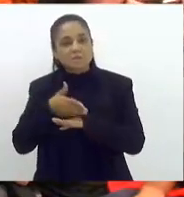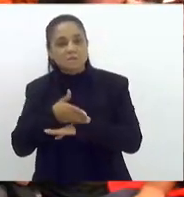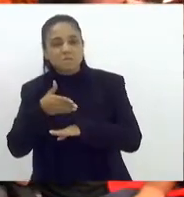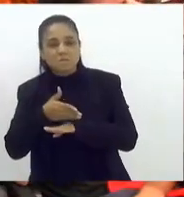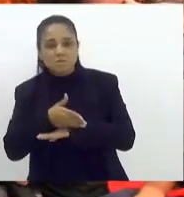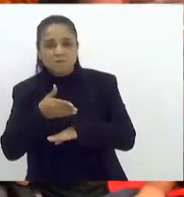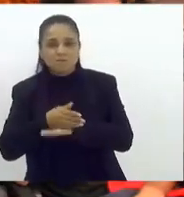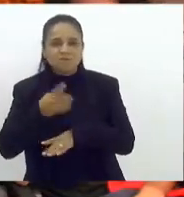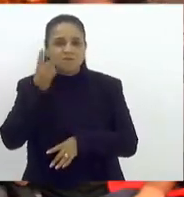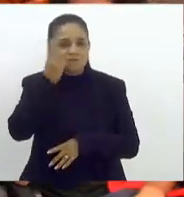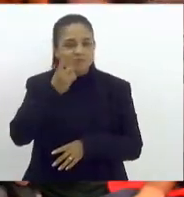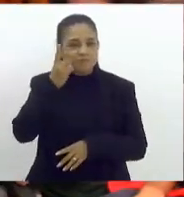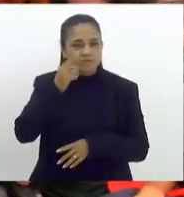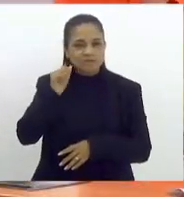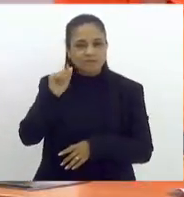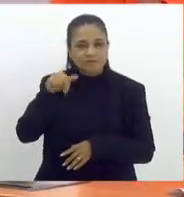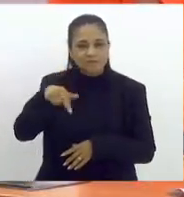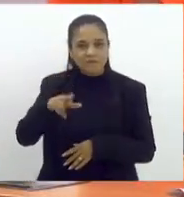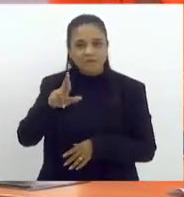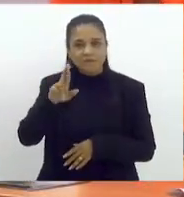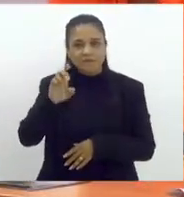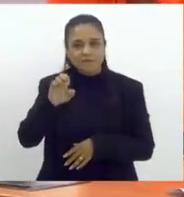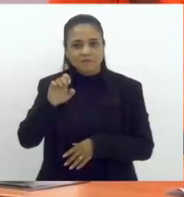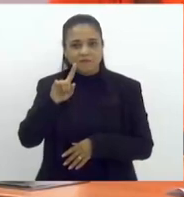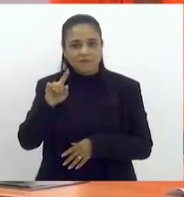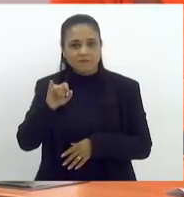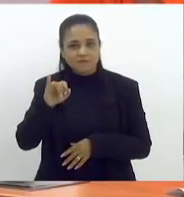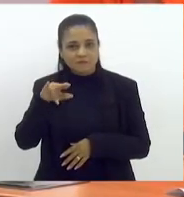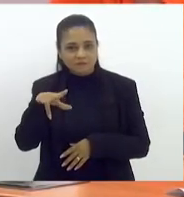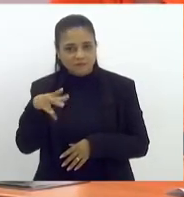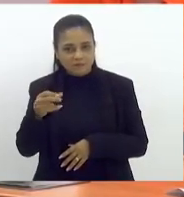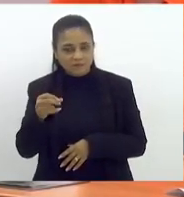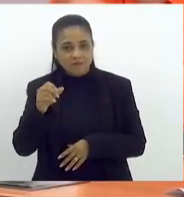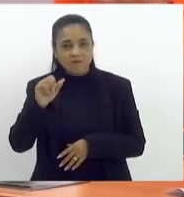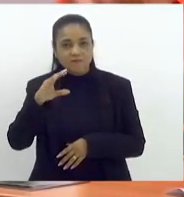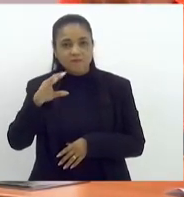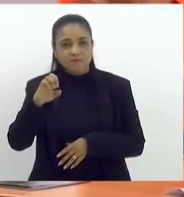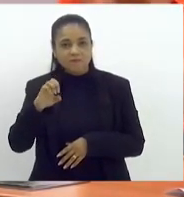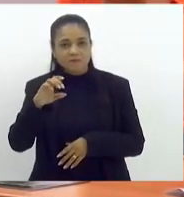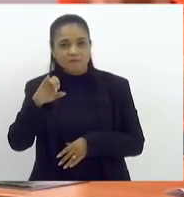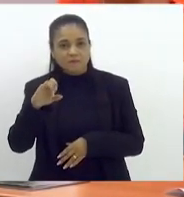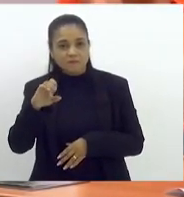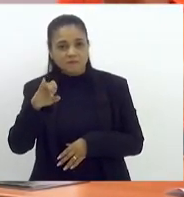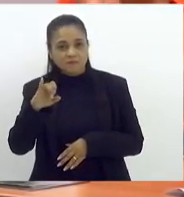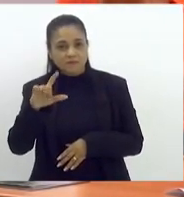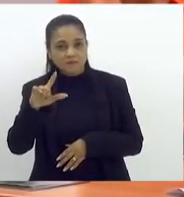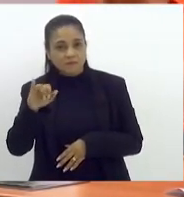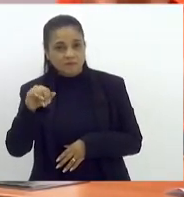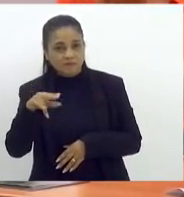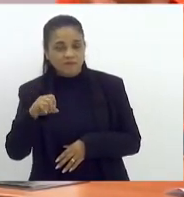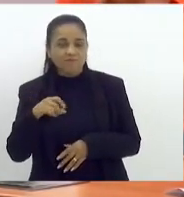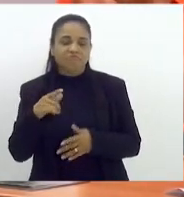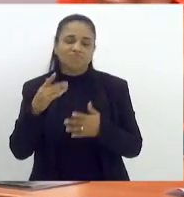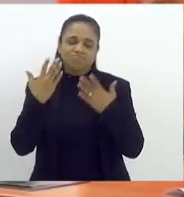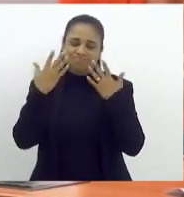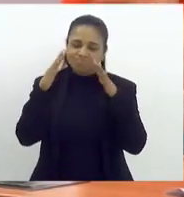aí do deputado Andrezinho Ceciliano que tá aí acompanhando que tá presidindo também agradecemos